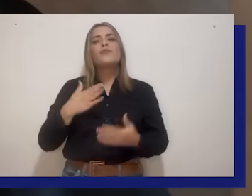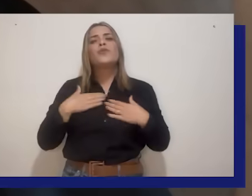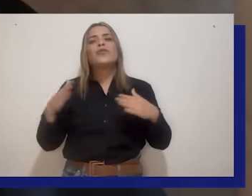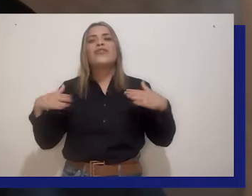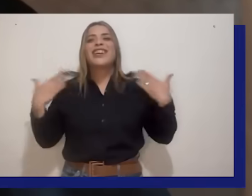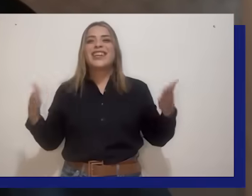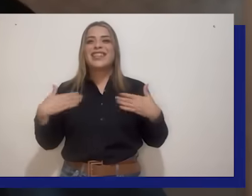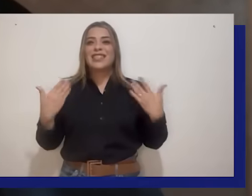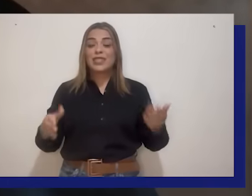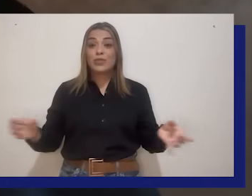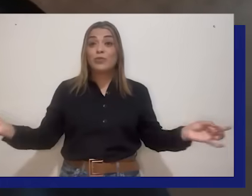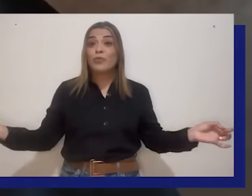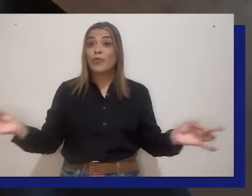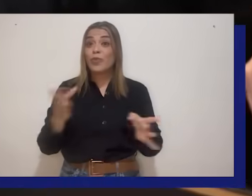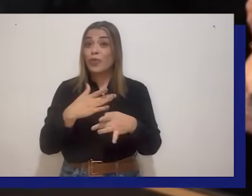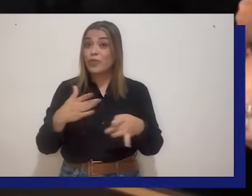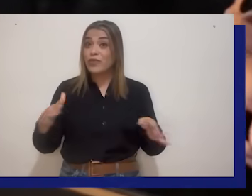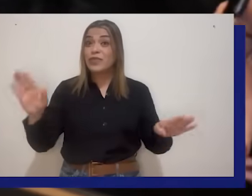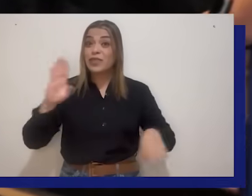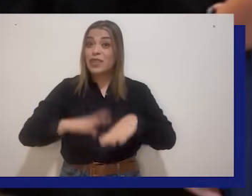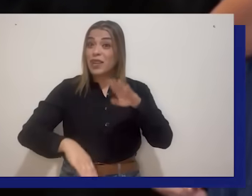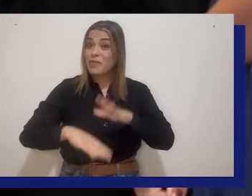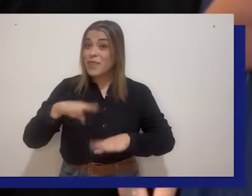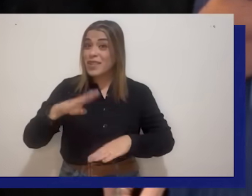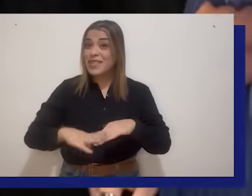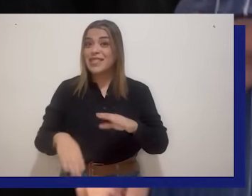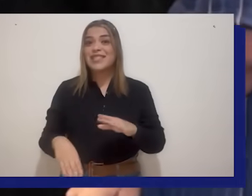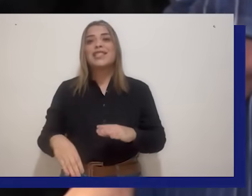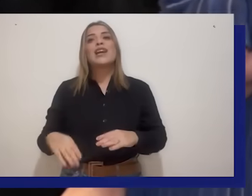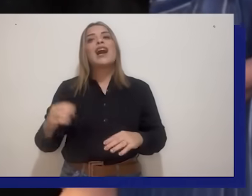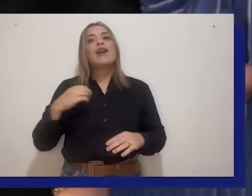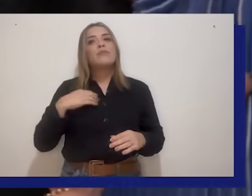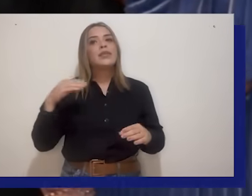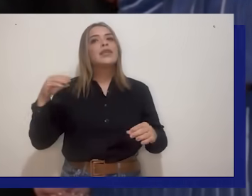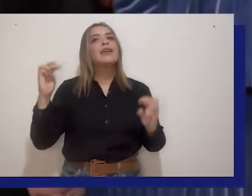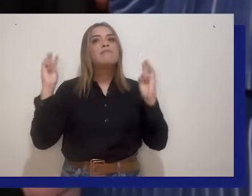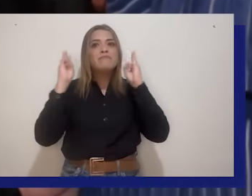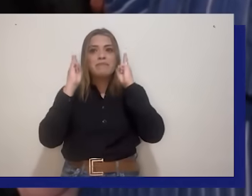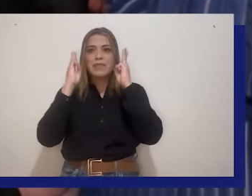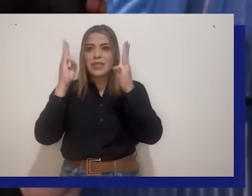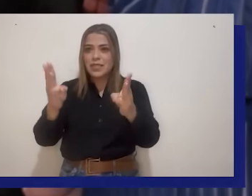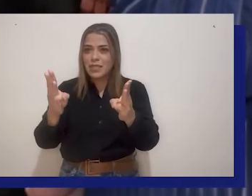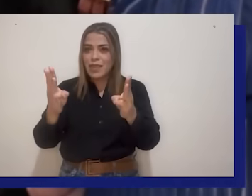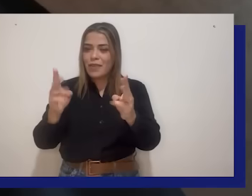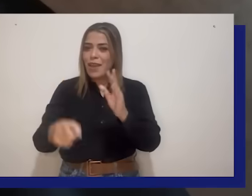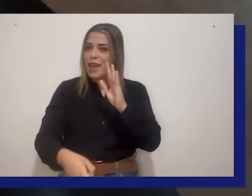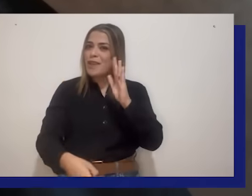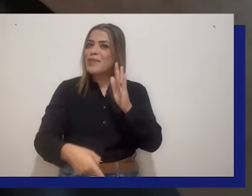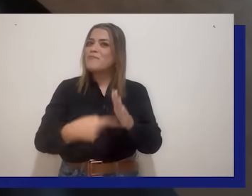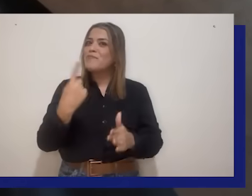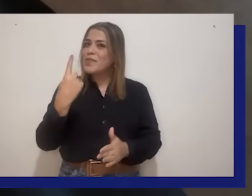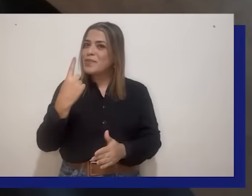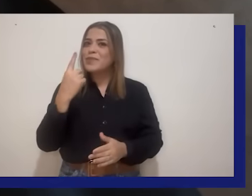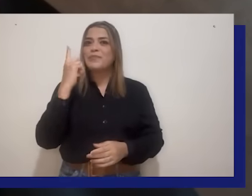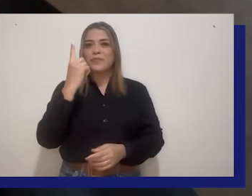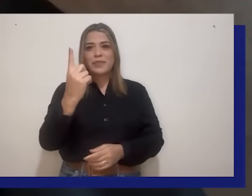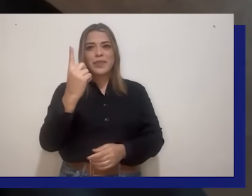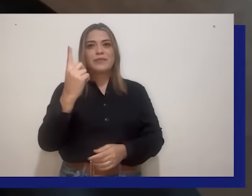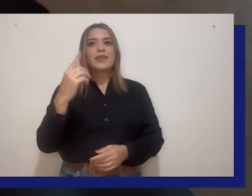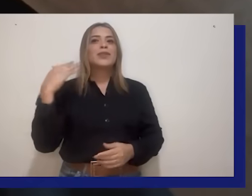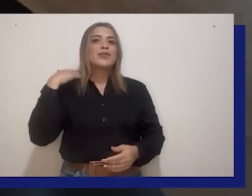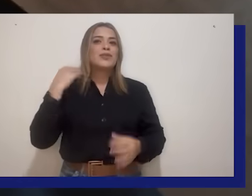realizada profissionalmente. Eu acho que a minha missão vai ser a mesma de juíza de primeiro grau, fazer justiça